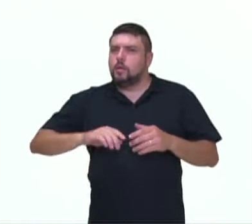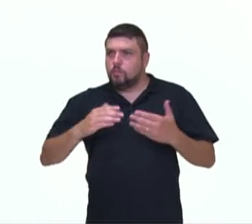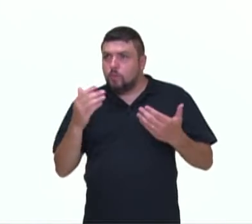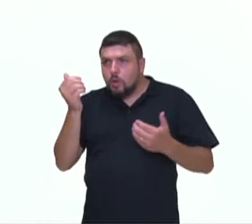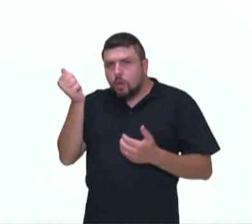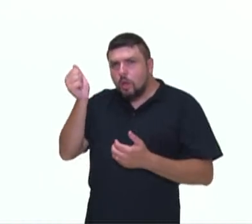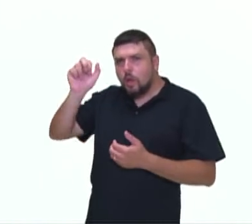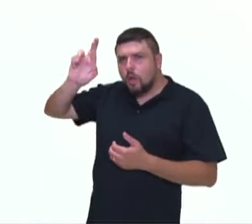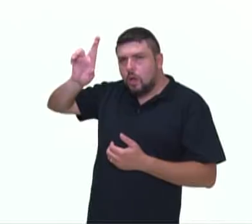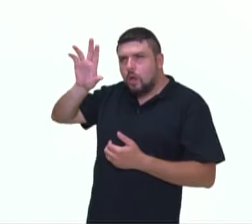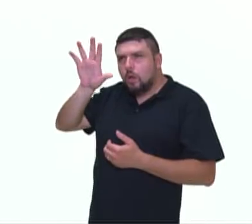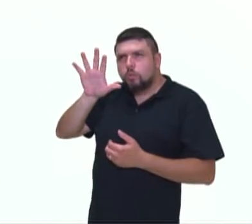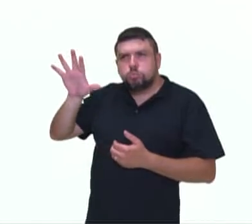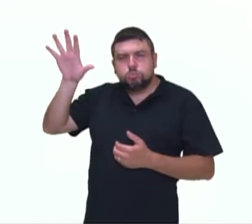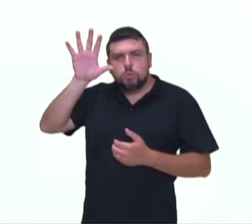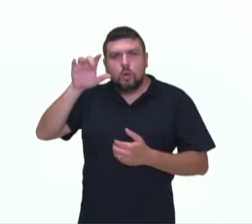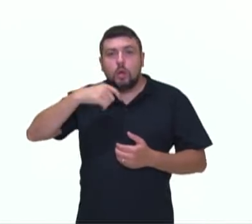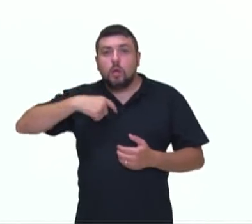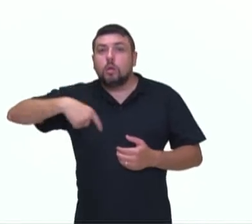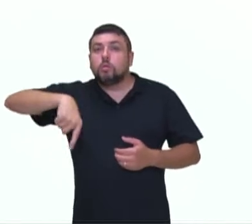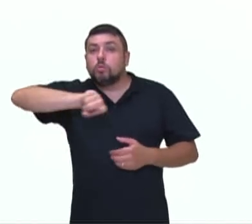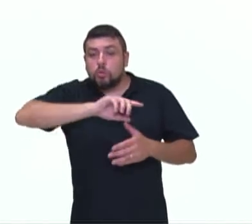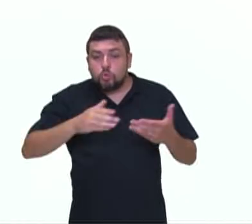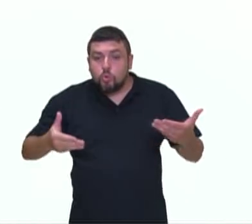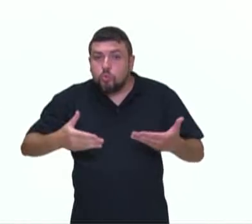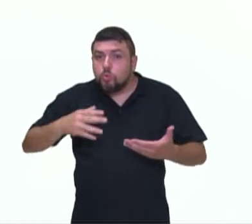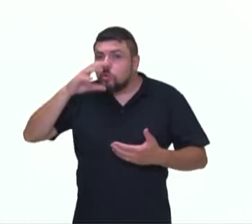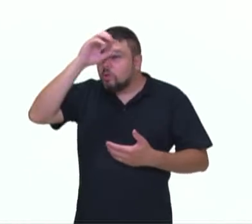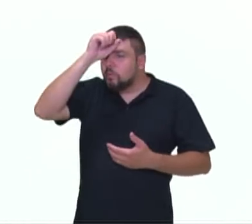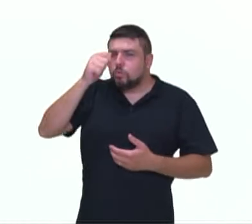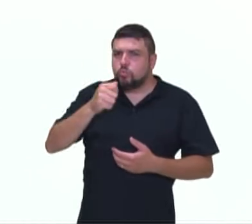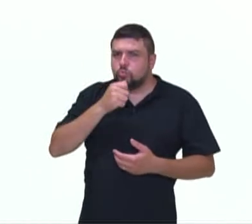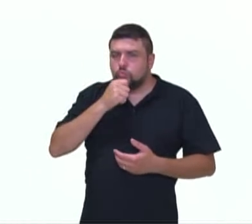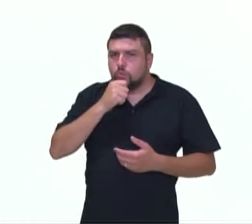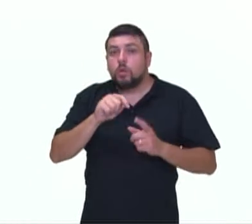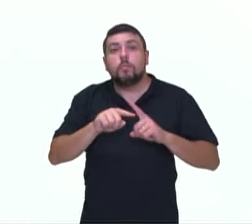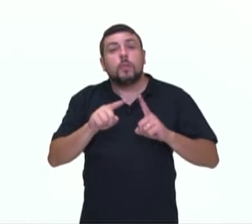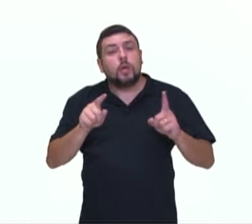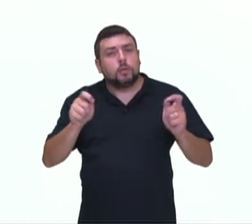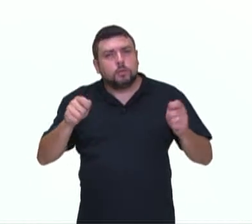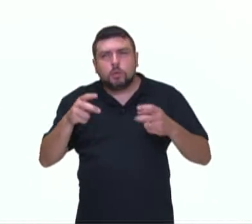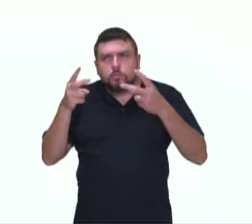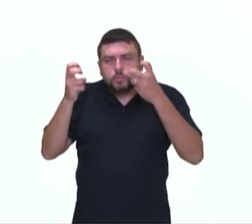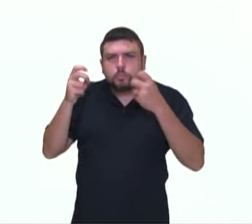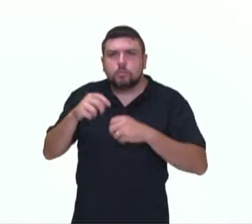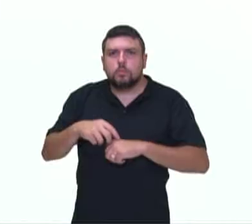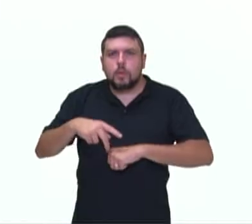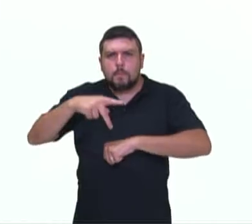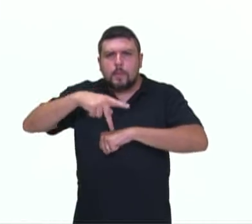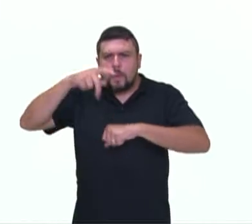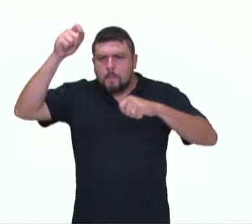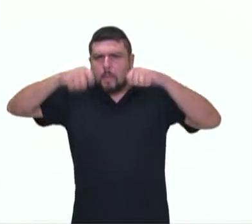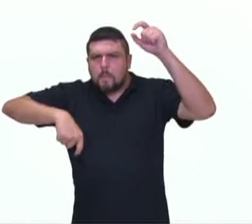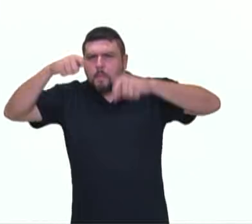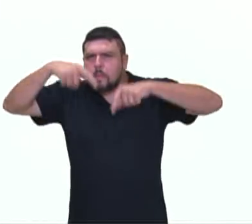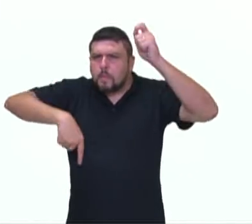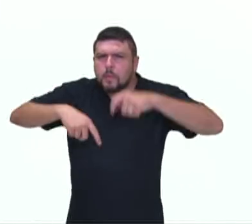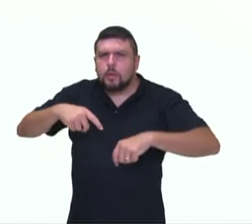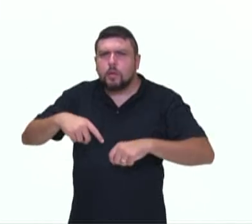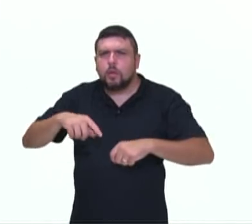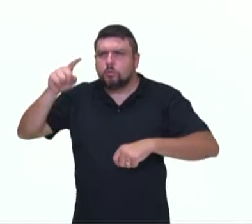atmosfera, nós não aprendemos isso hoje, mas são eventos que nós observamos: chuvas de meteoros, relâmpagos